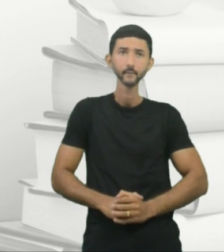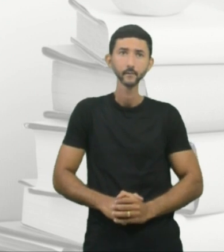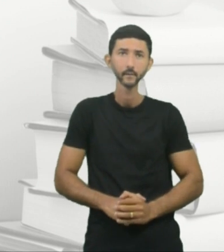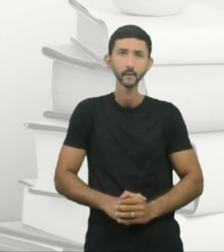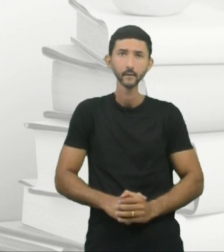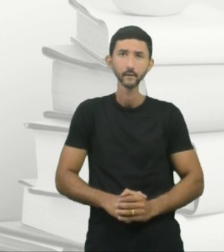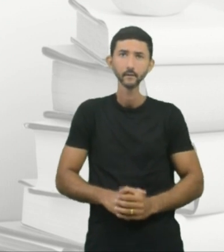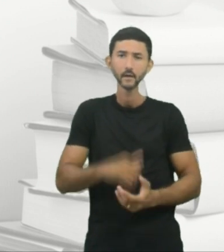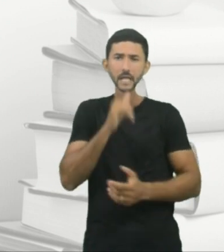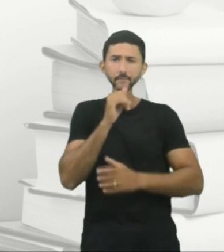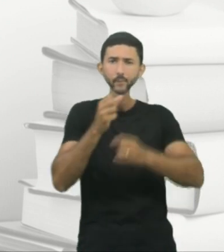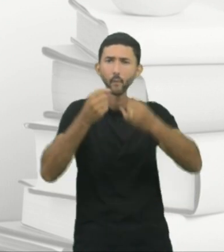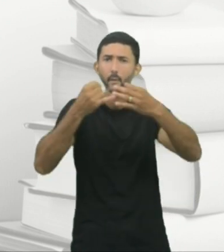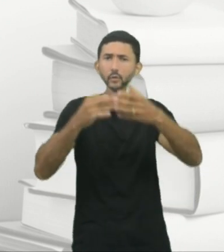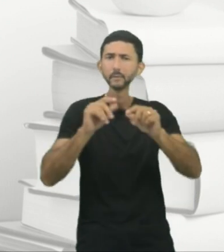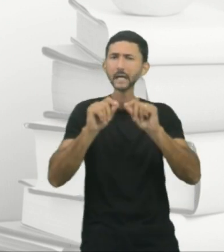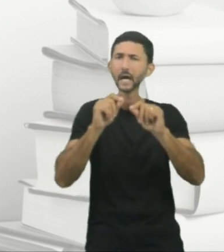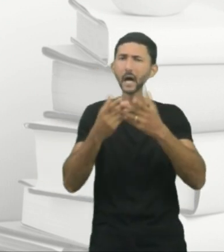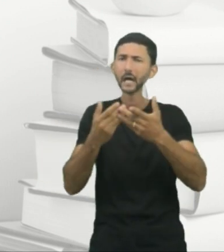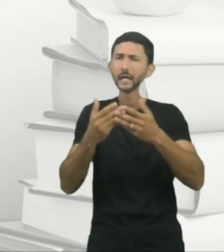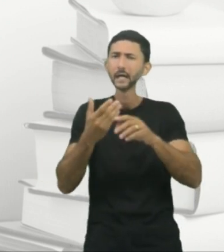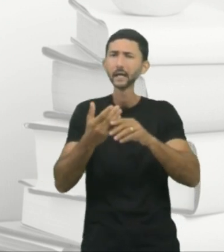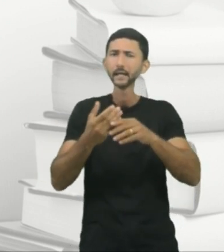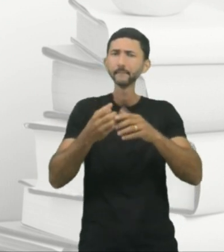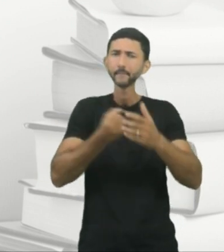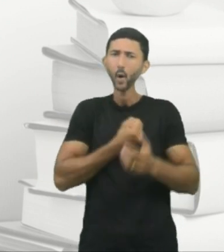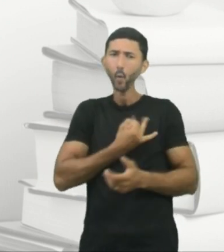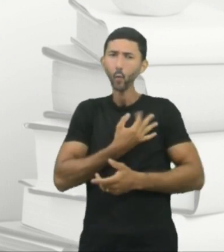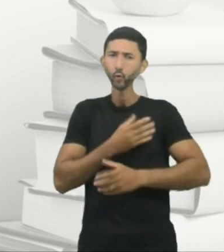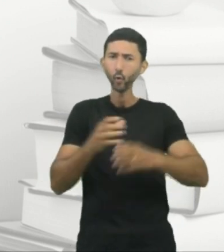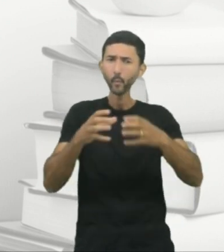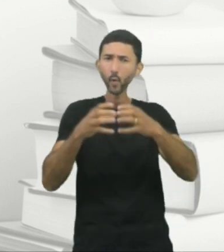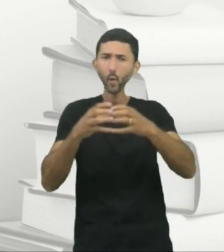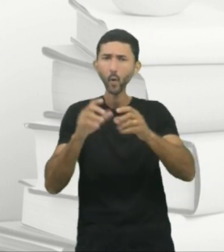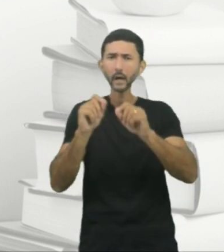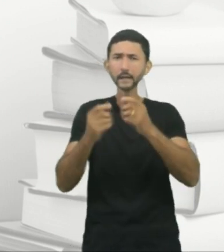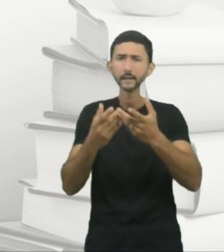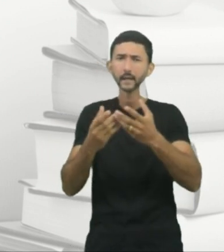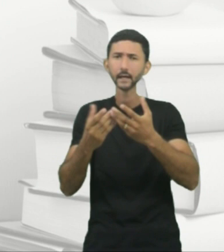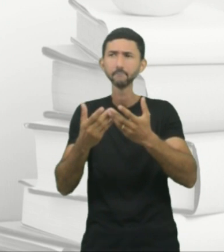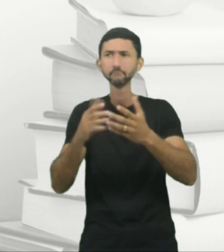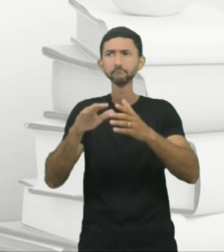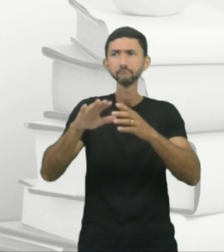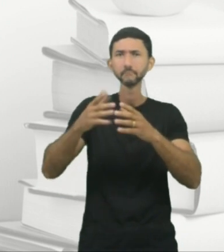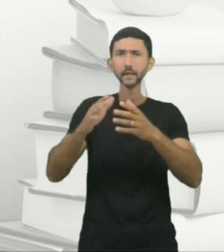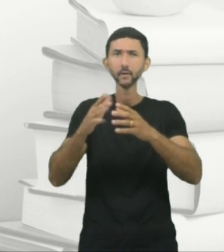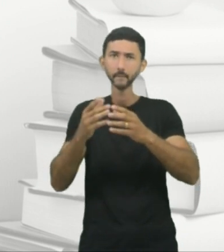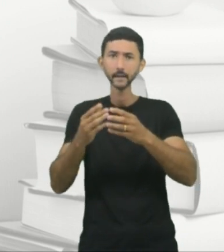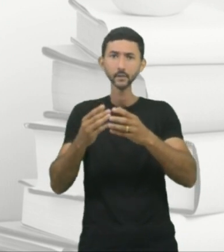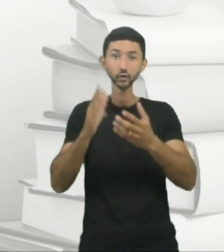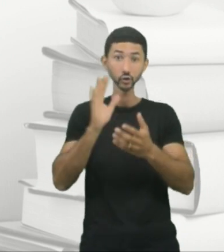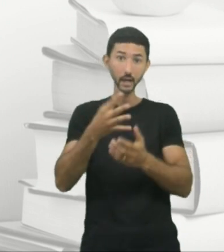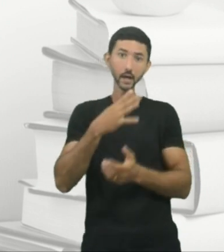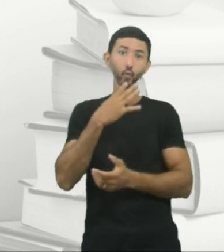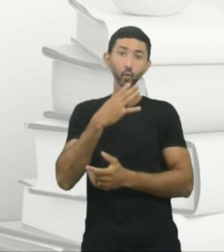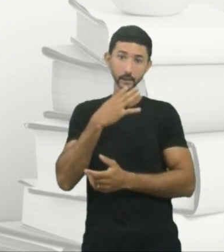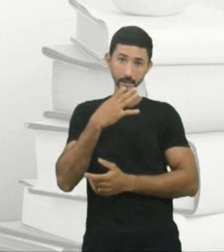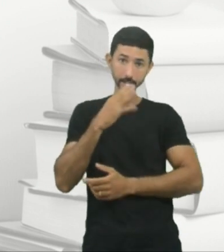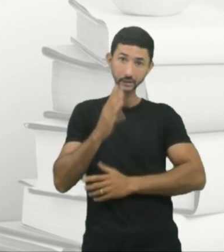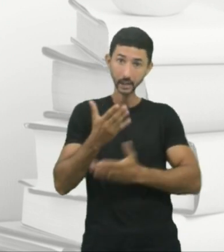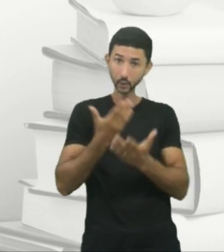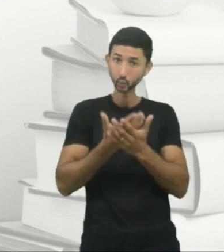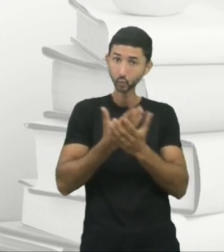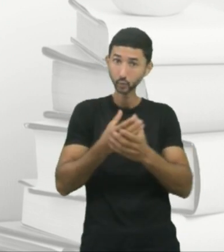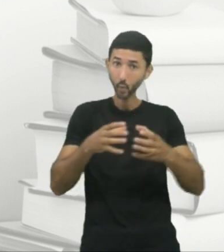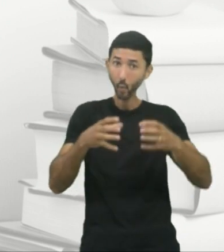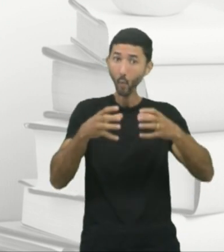vou tentar te explicar agora que esses números inteiros, eles são um pouco mais do que vocês já conheceram